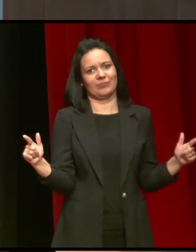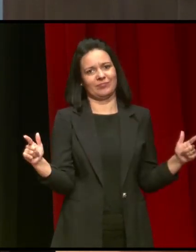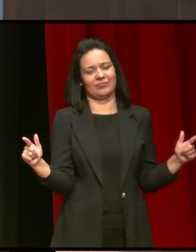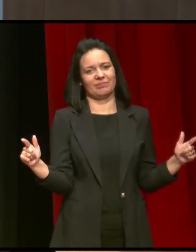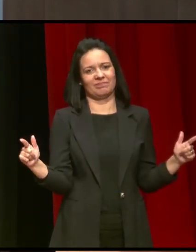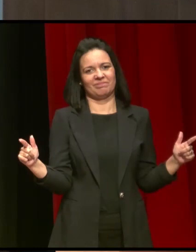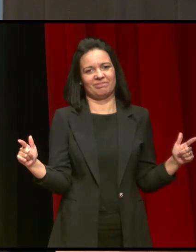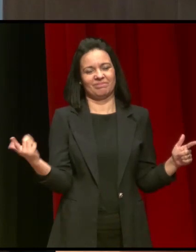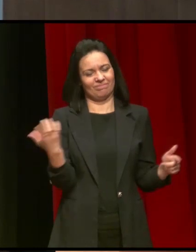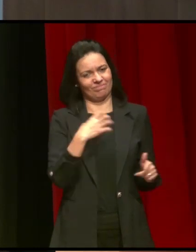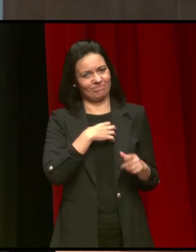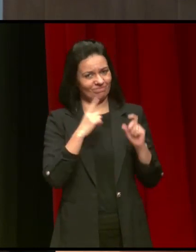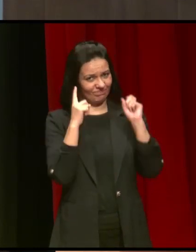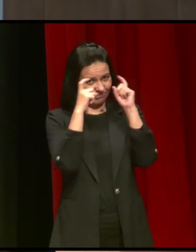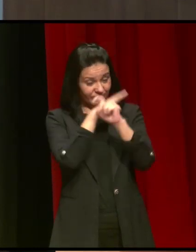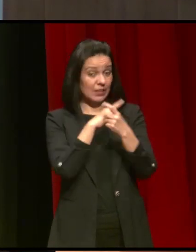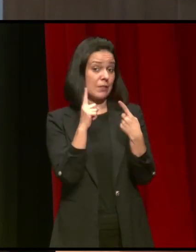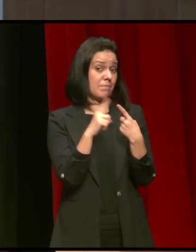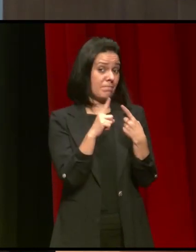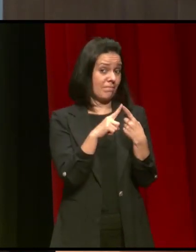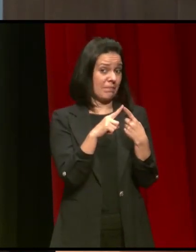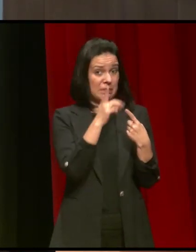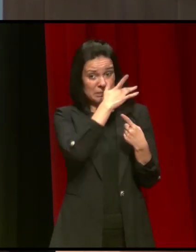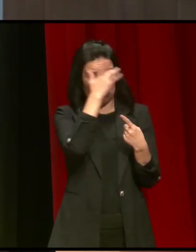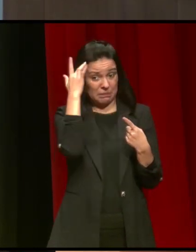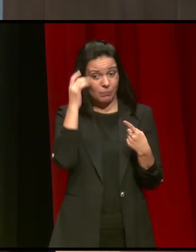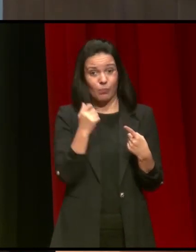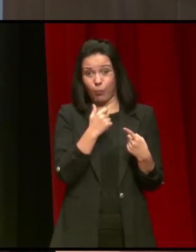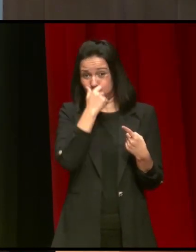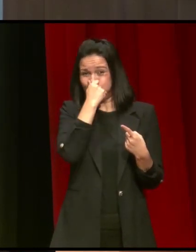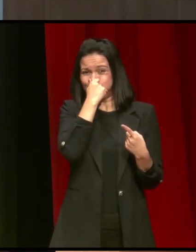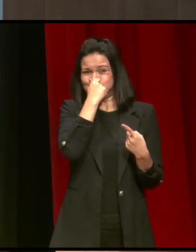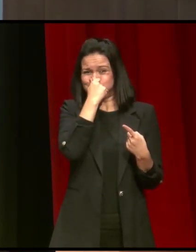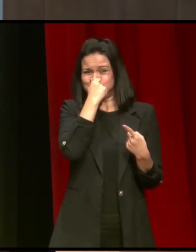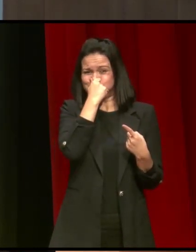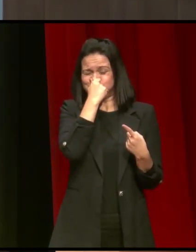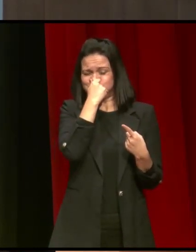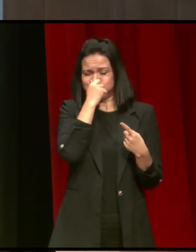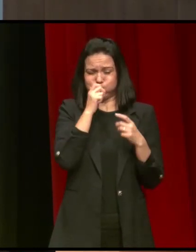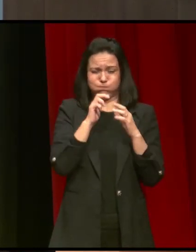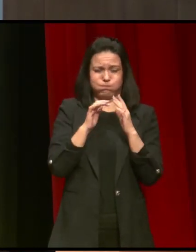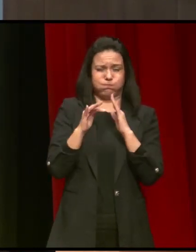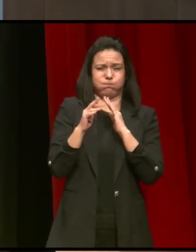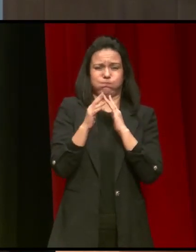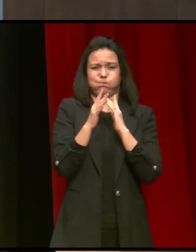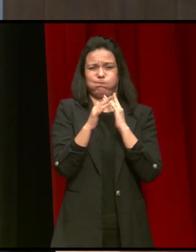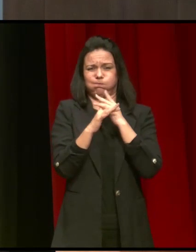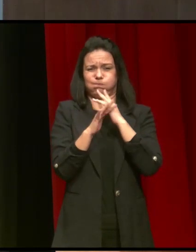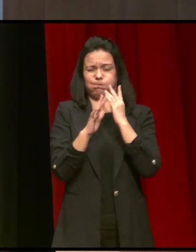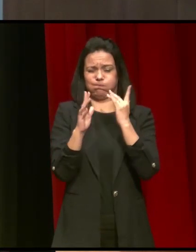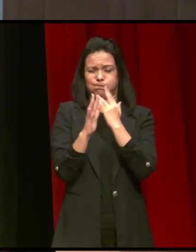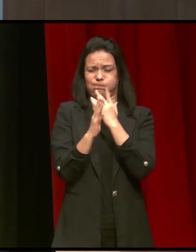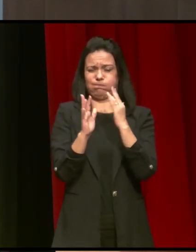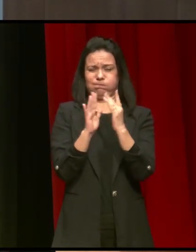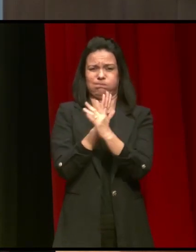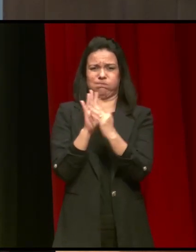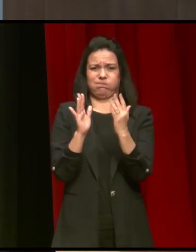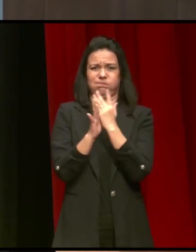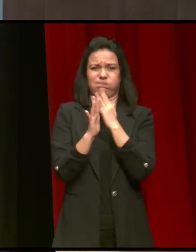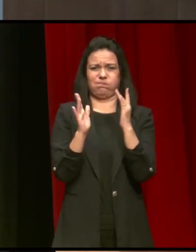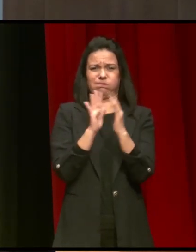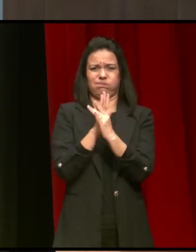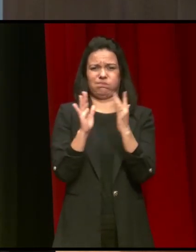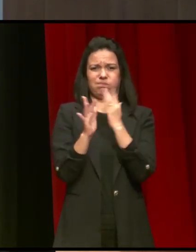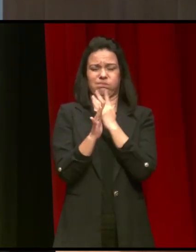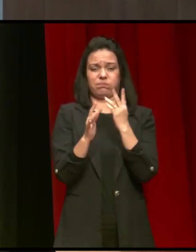acessibilidade. Então tinha dois problemas, um problema de gente e um problema de pessoas que não tinham acessibilidade. Há uma irmã aqui,